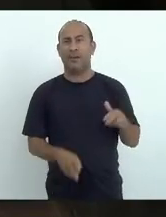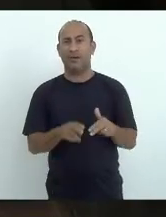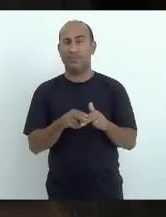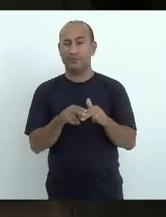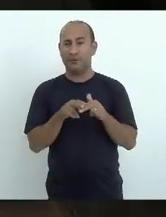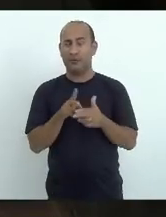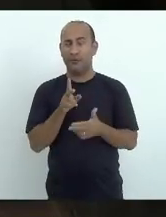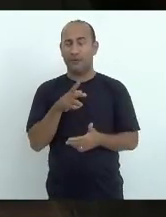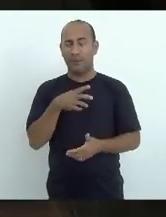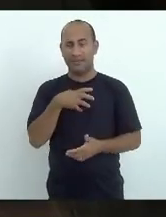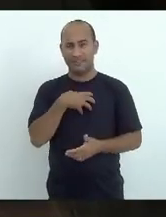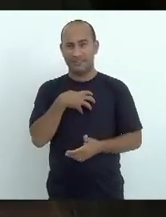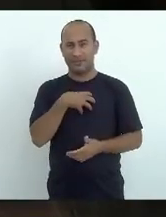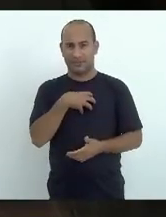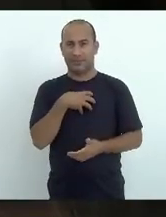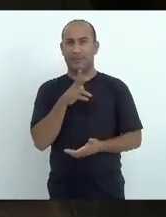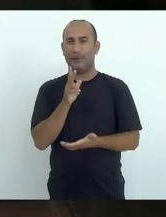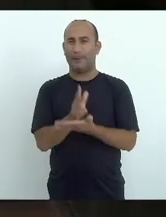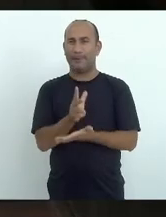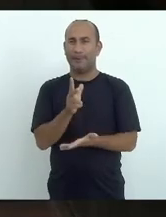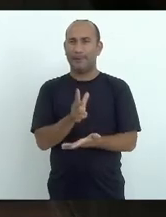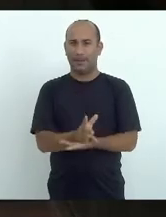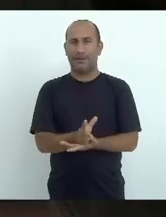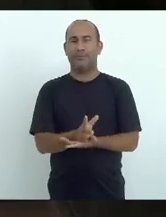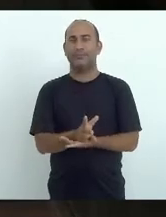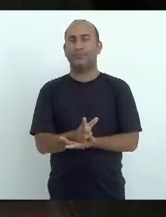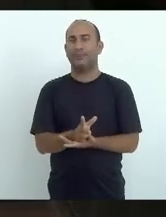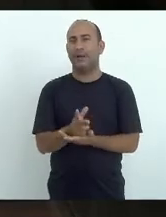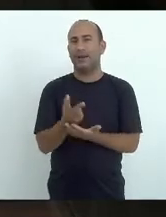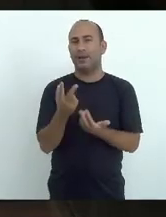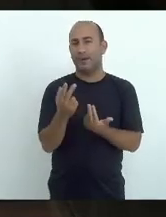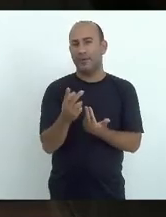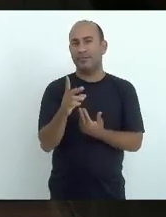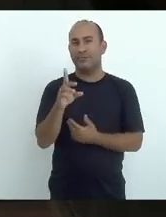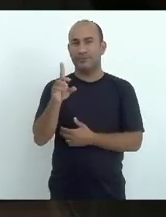mesmo sentido da dita direita.